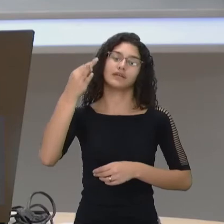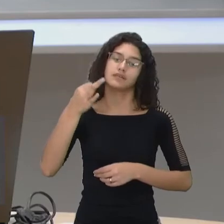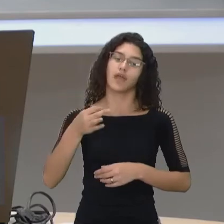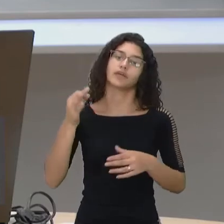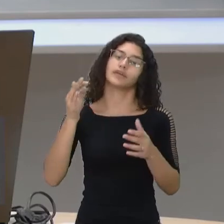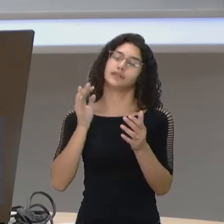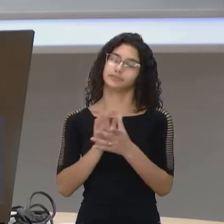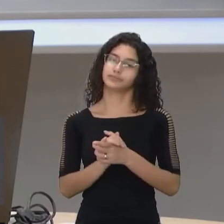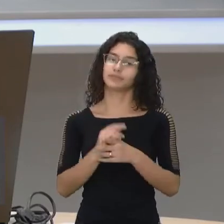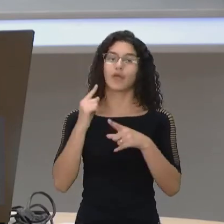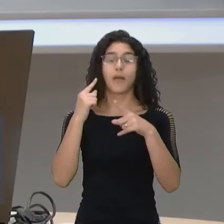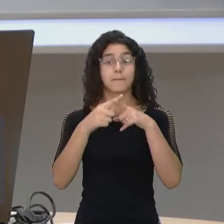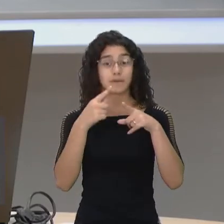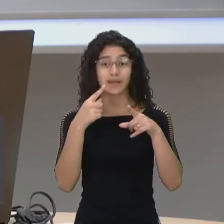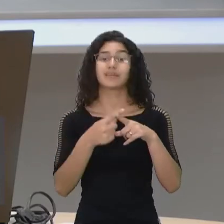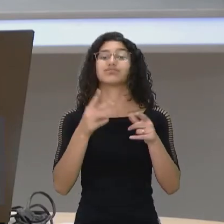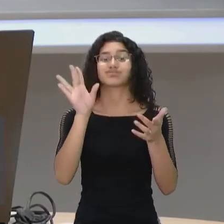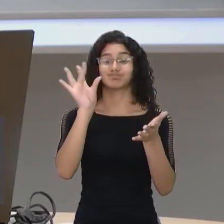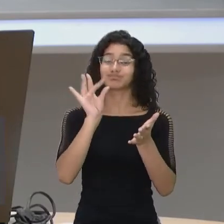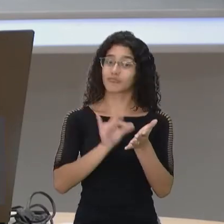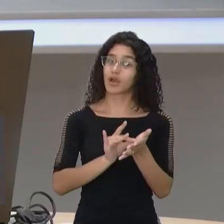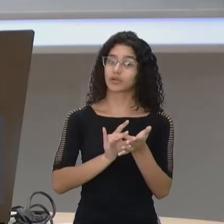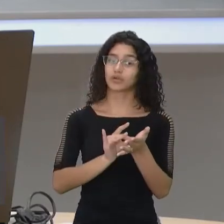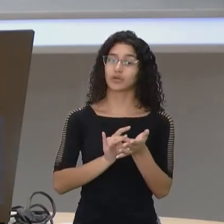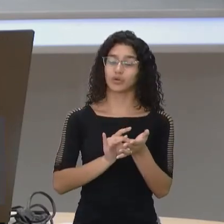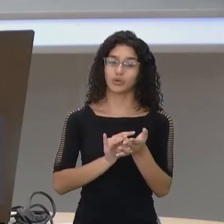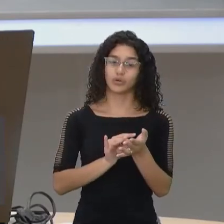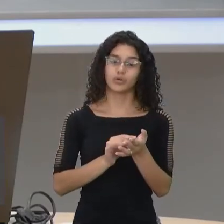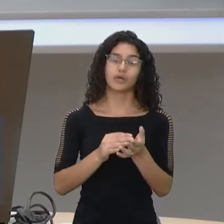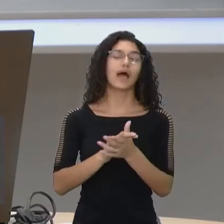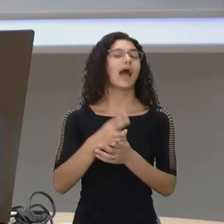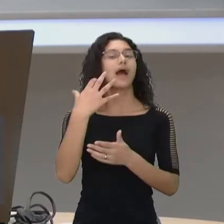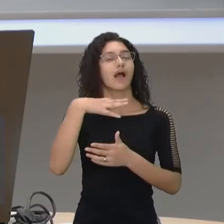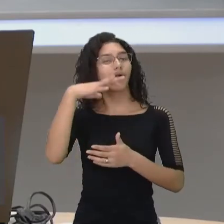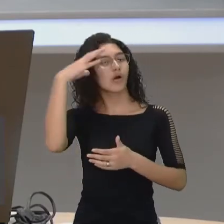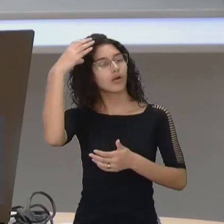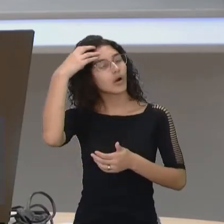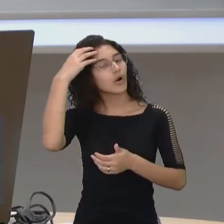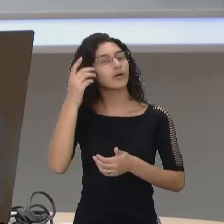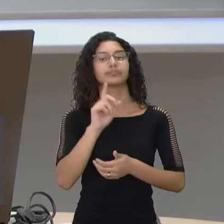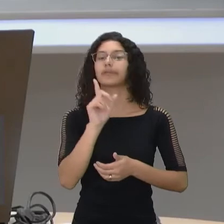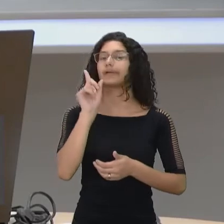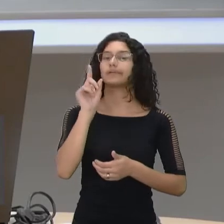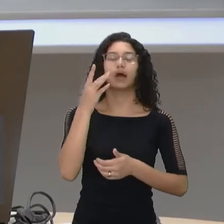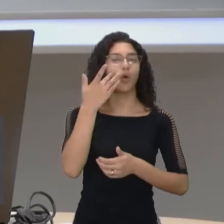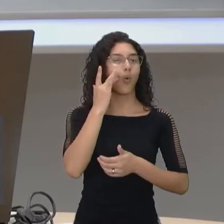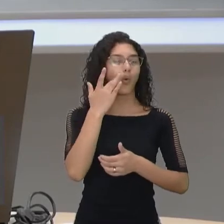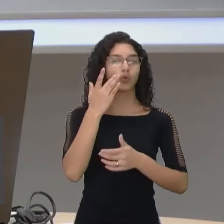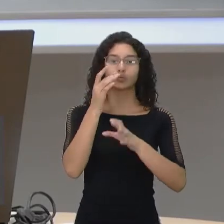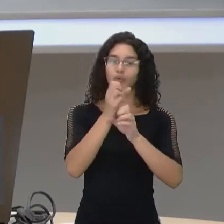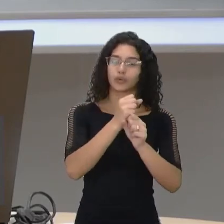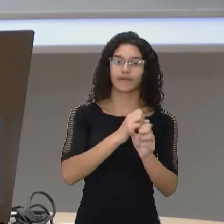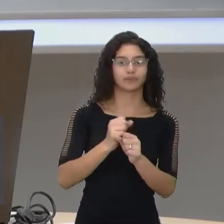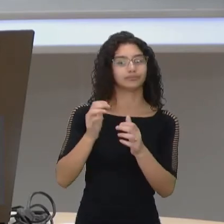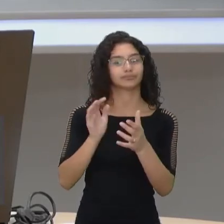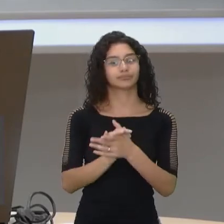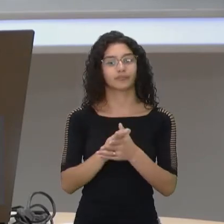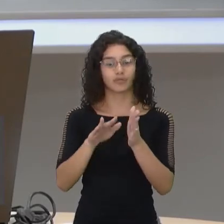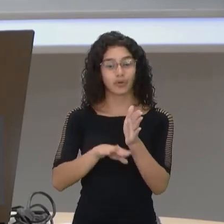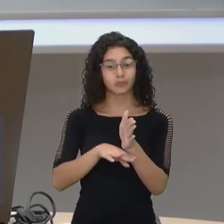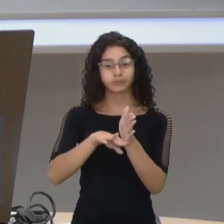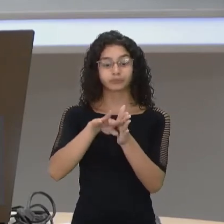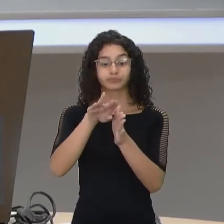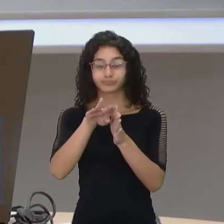uma pulga atrás da orelha, porque, de fato, aquela coroa não era totalmente de ouro. O volume de água que ela deslocou,